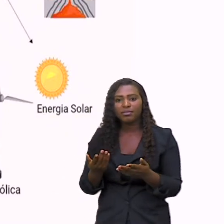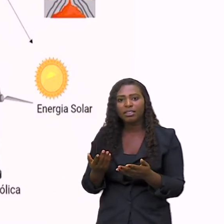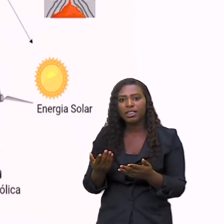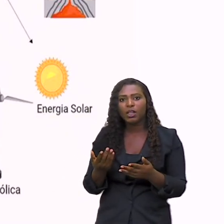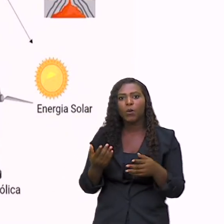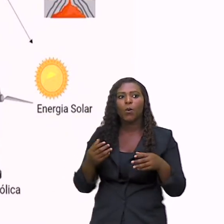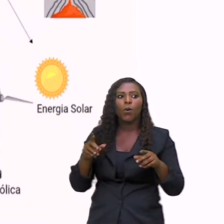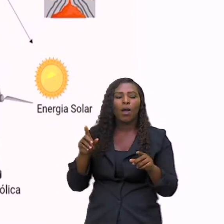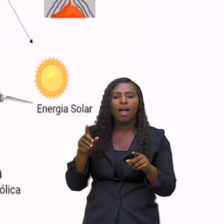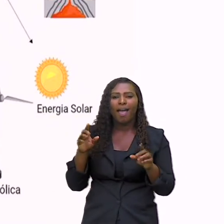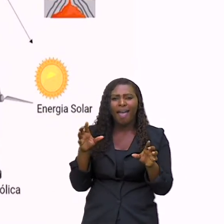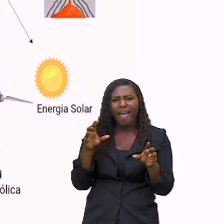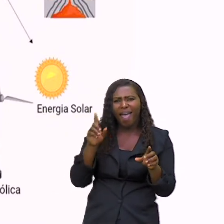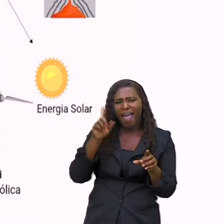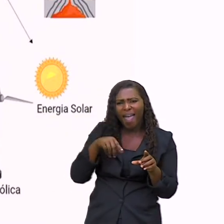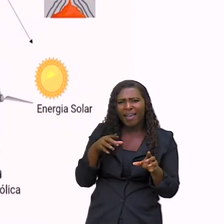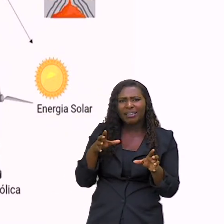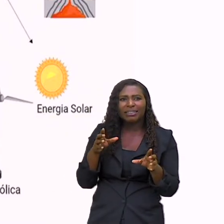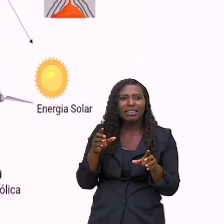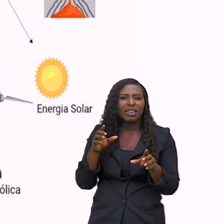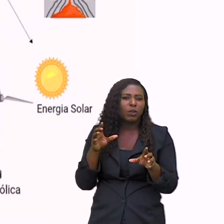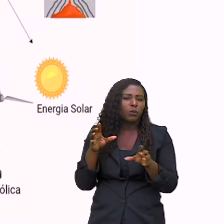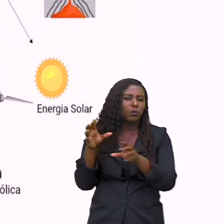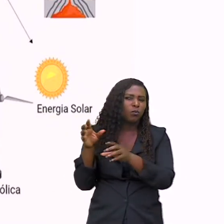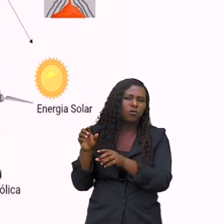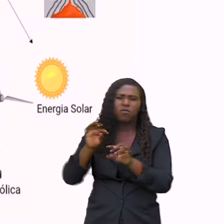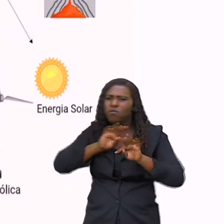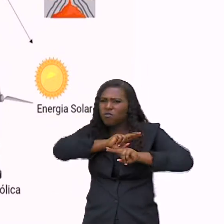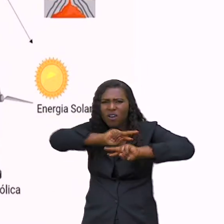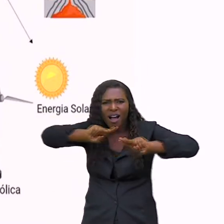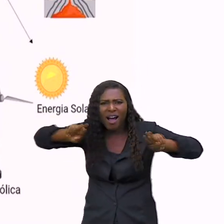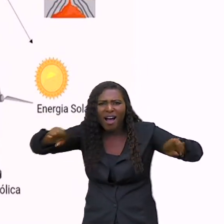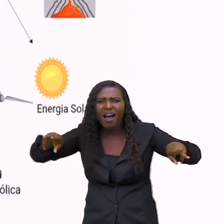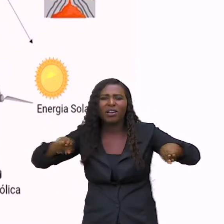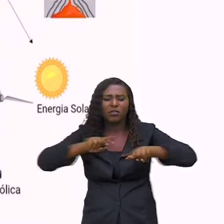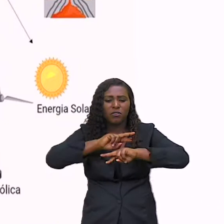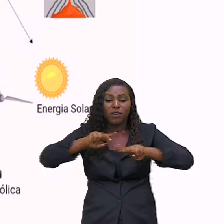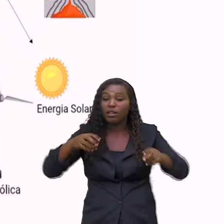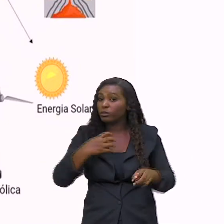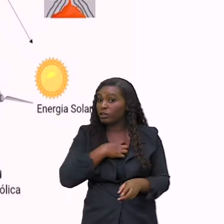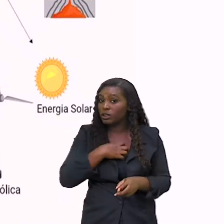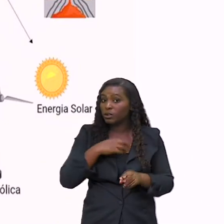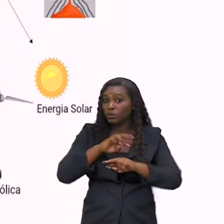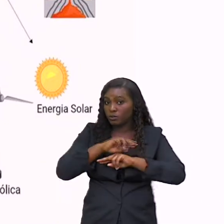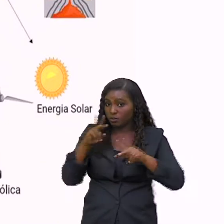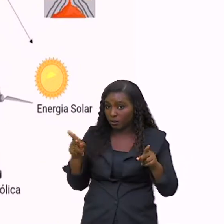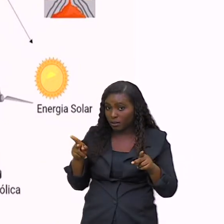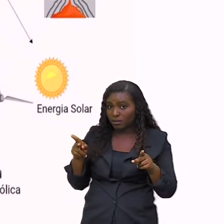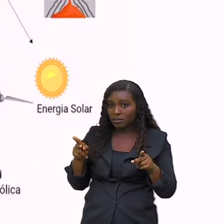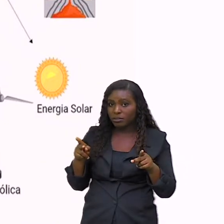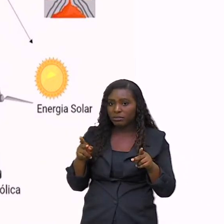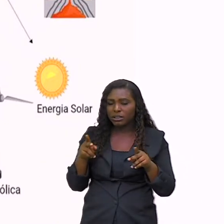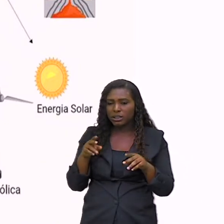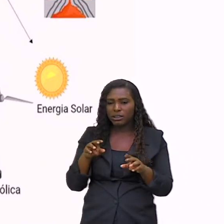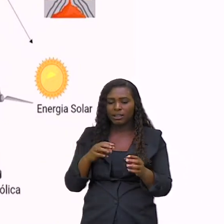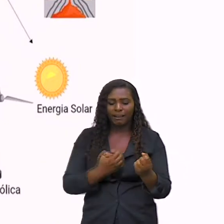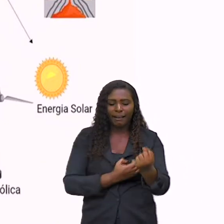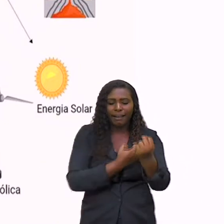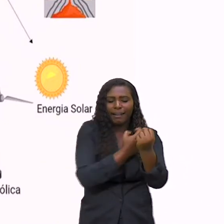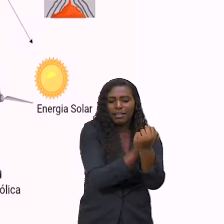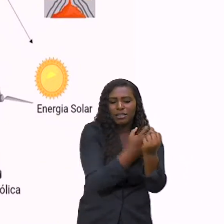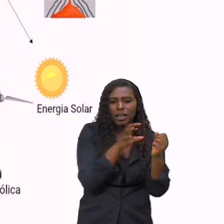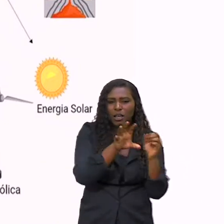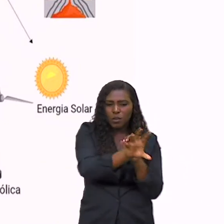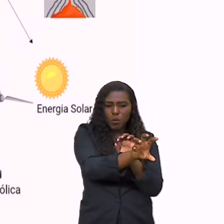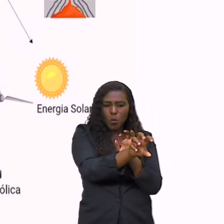energias. E todas as partículas, então, são constituintes de um corpo. Bacana da gente entender,